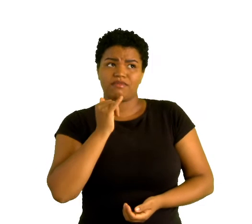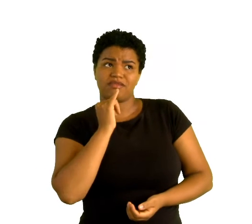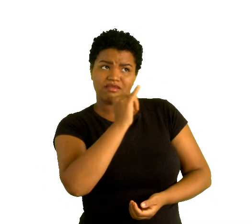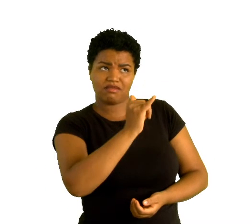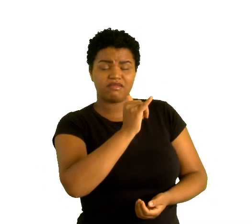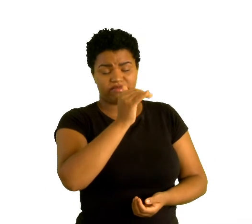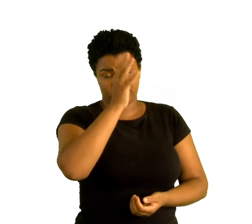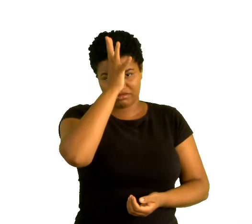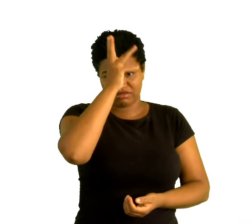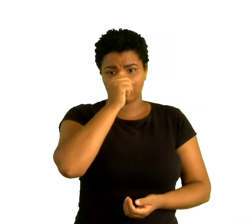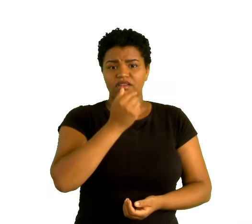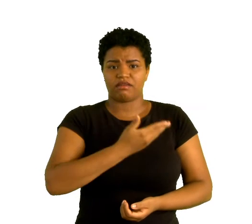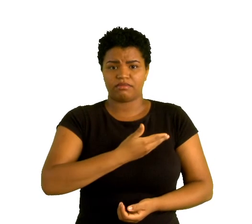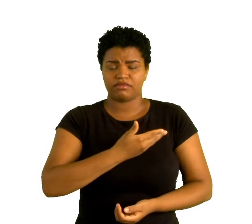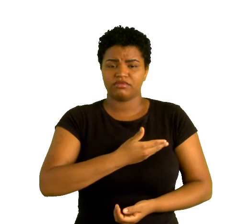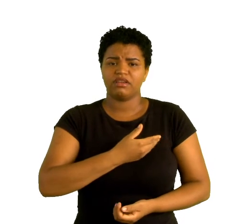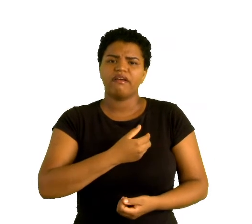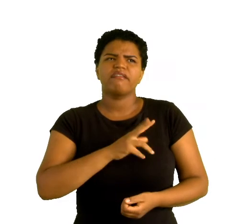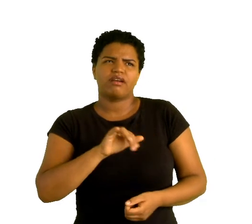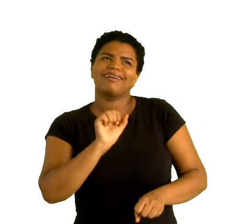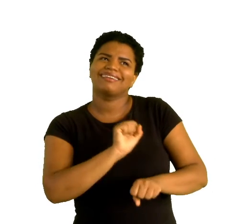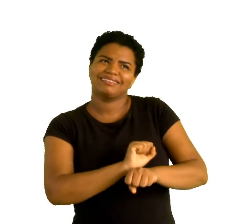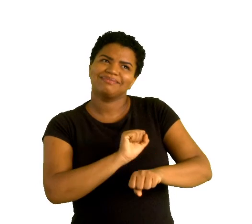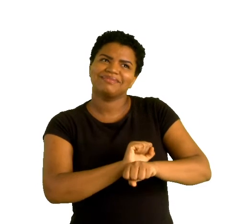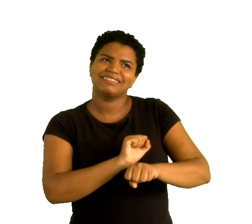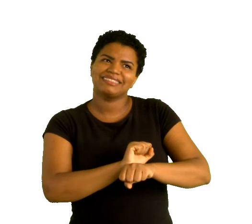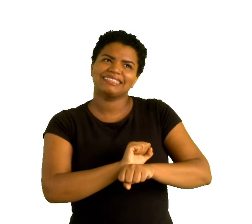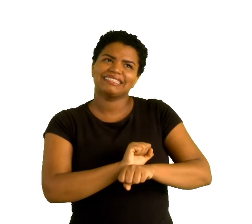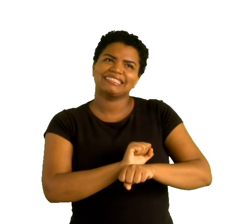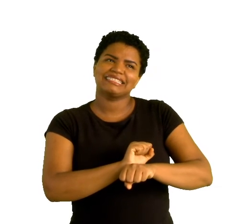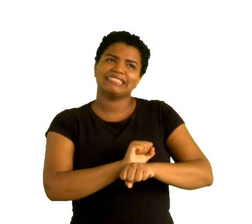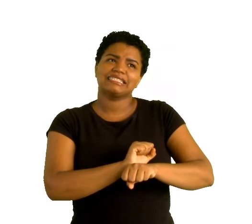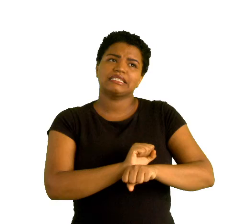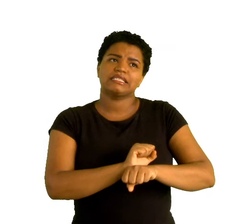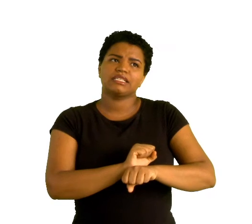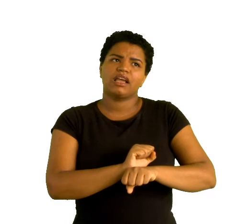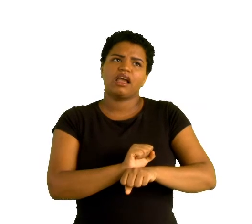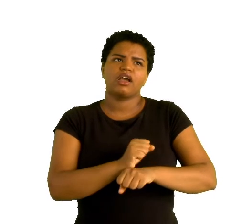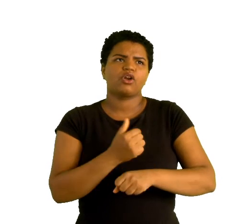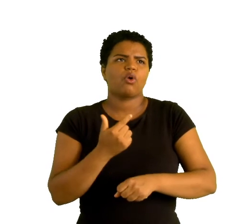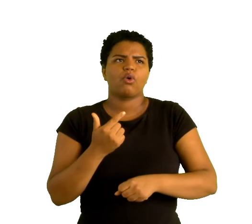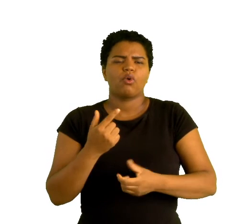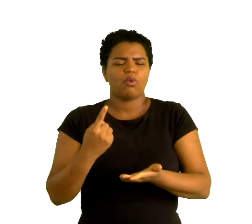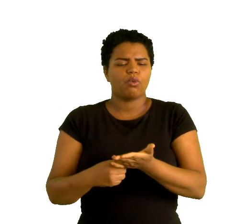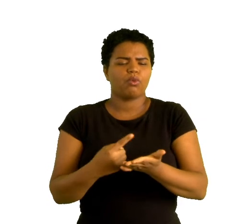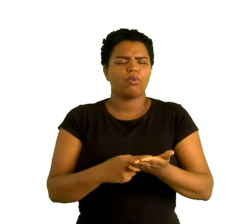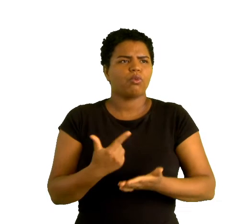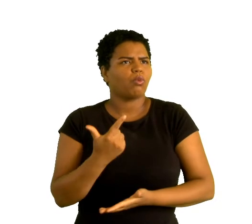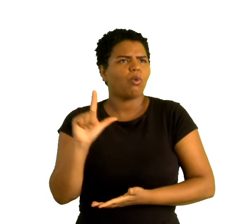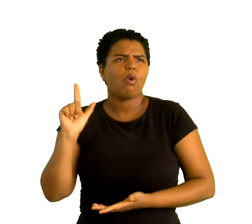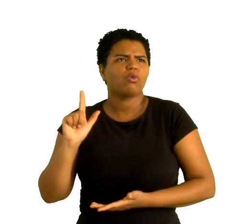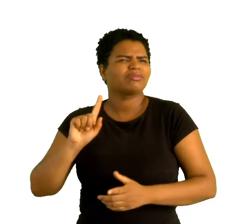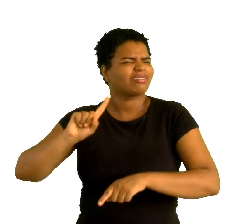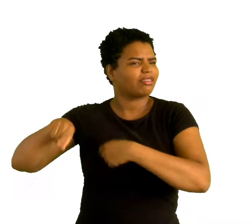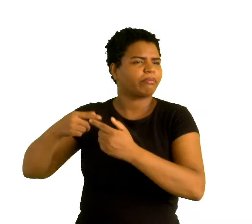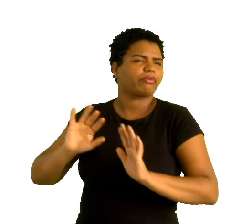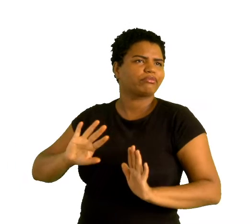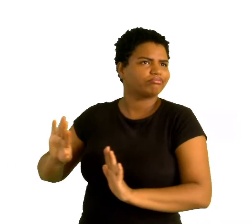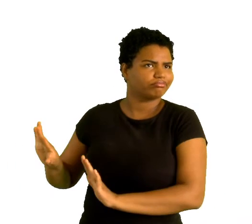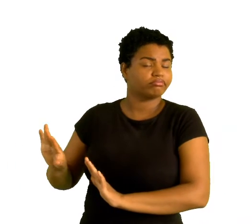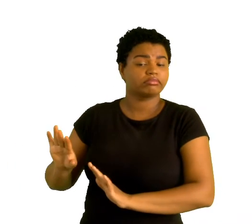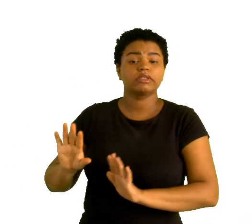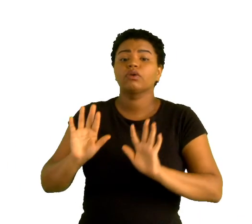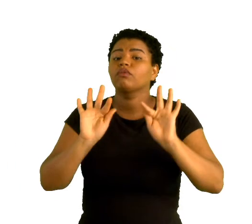galo que vai esperar, deixando os seus compromissos para depois? E aí, como que finalizou